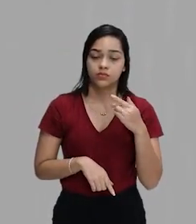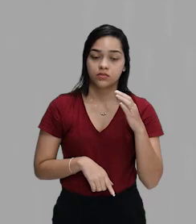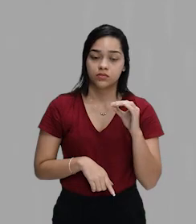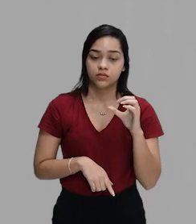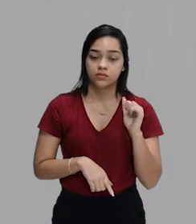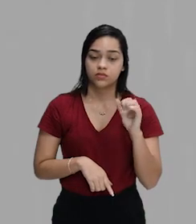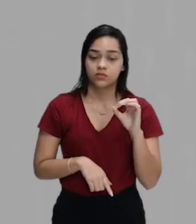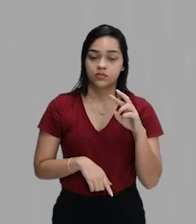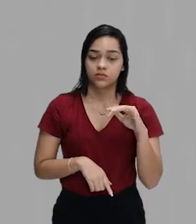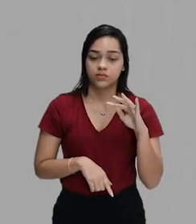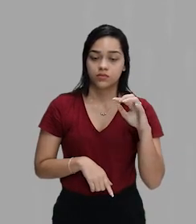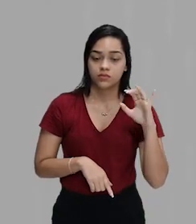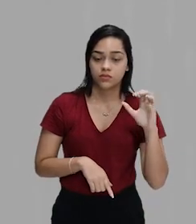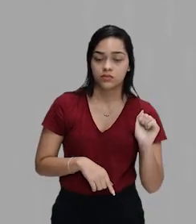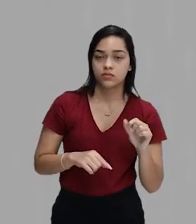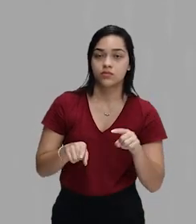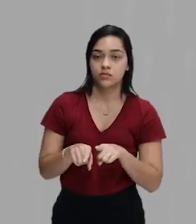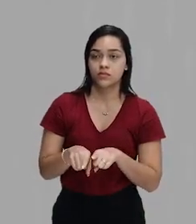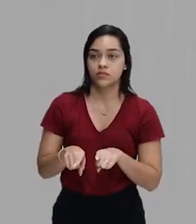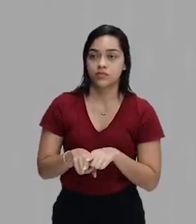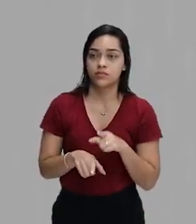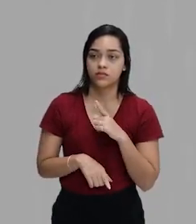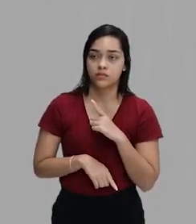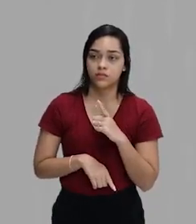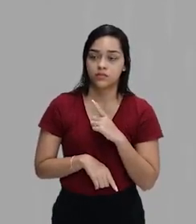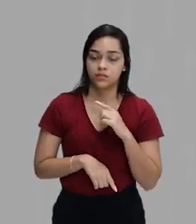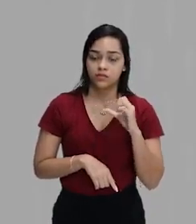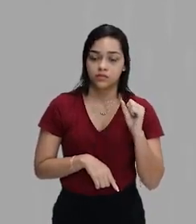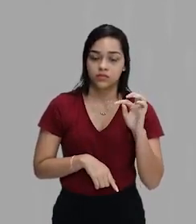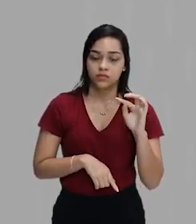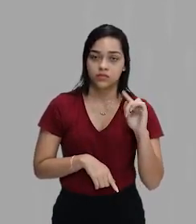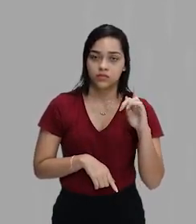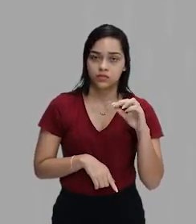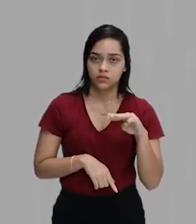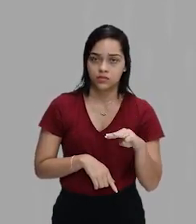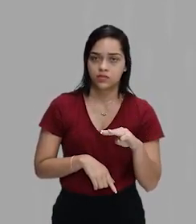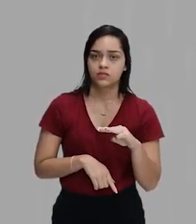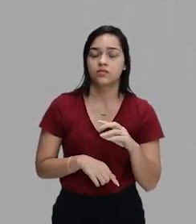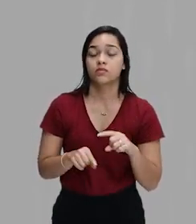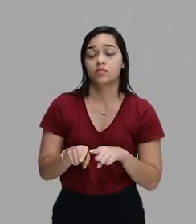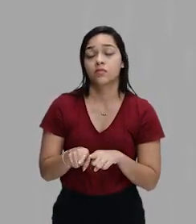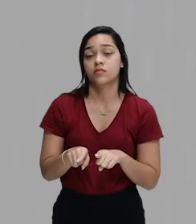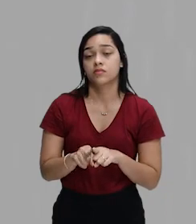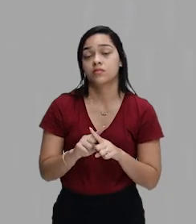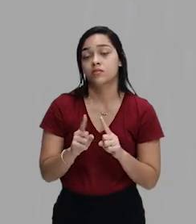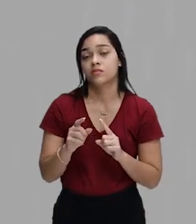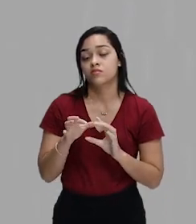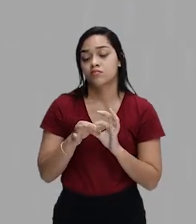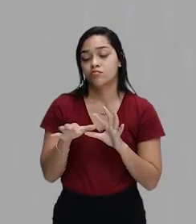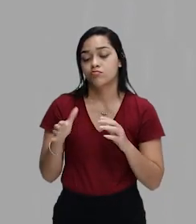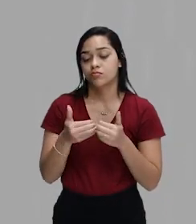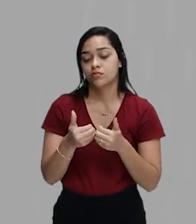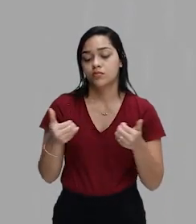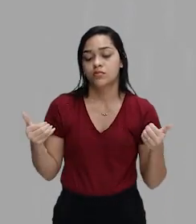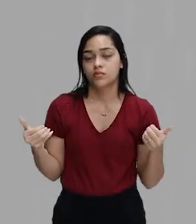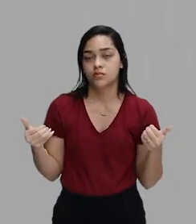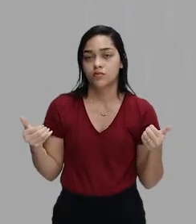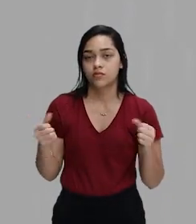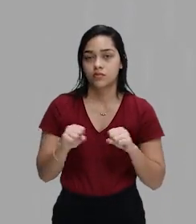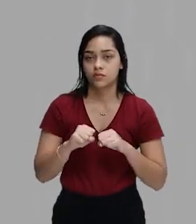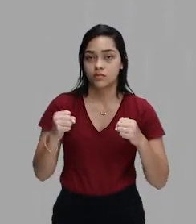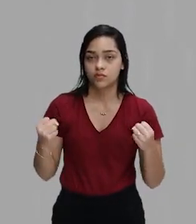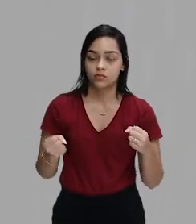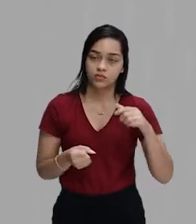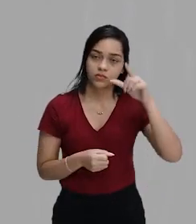Soviética, socialista, de Stalin, formaram um pacto de não agressão, só que esse pacto é rompido pela